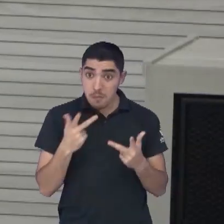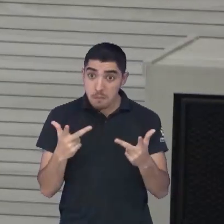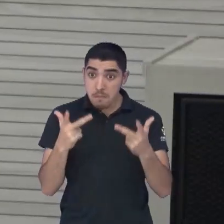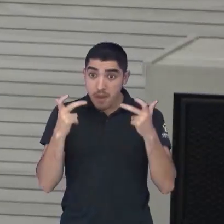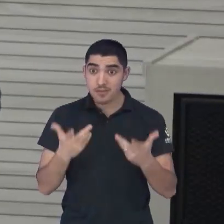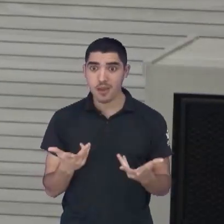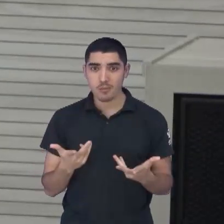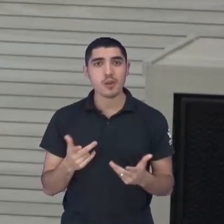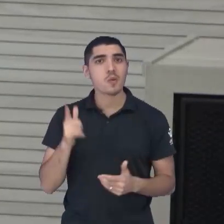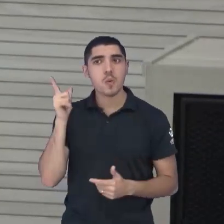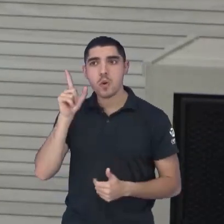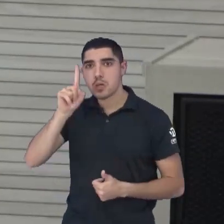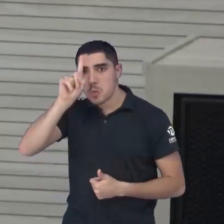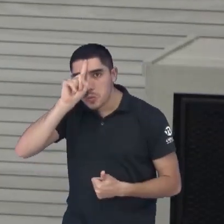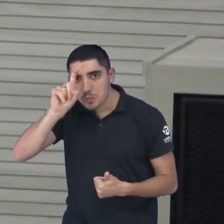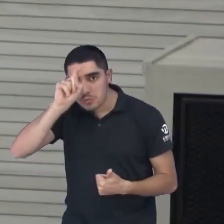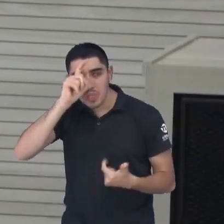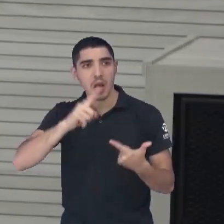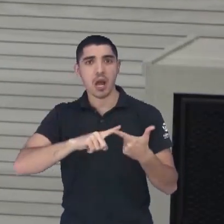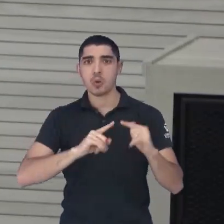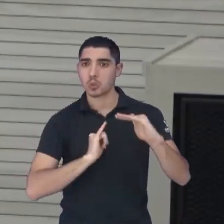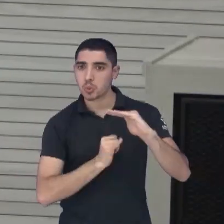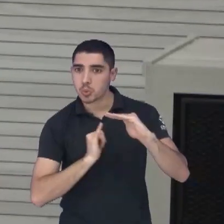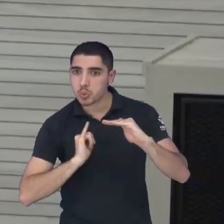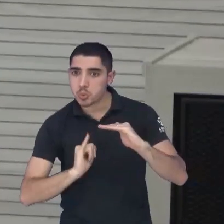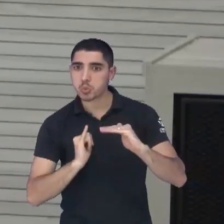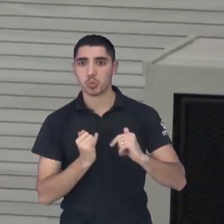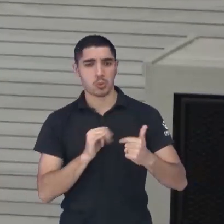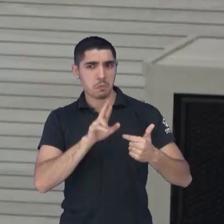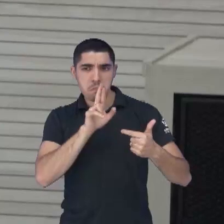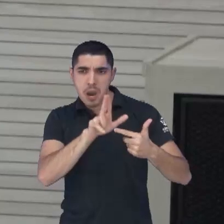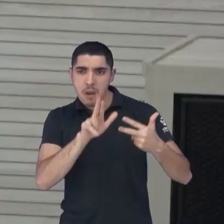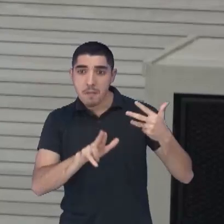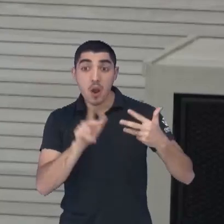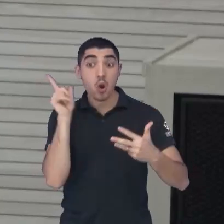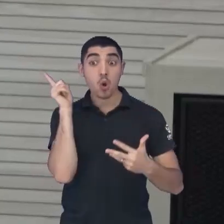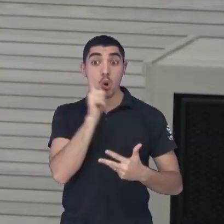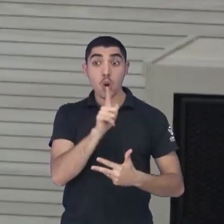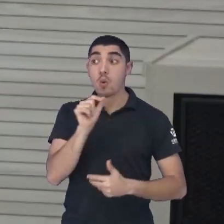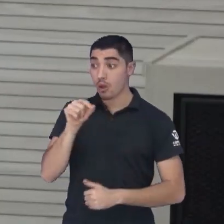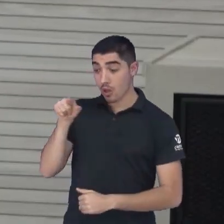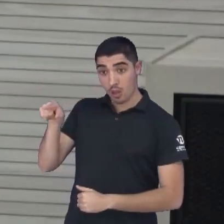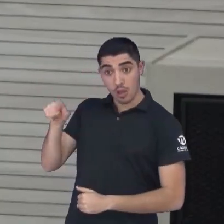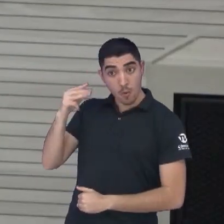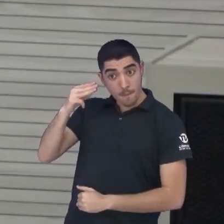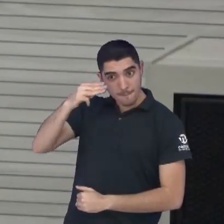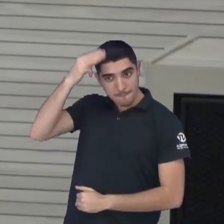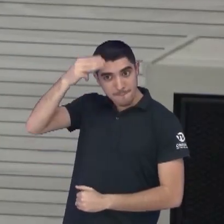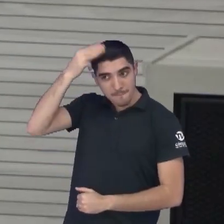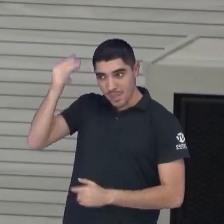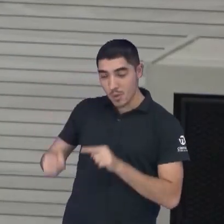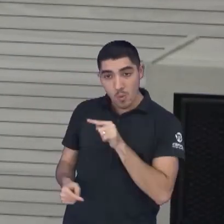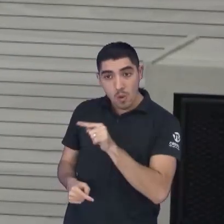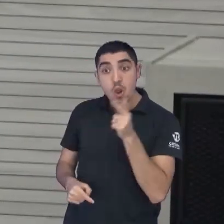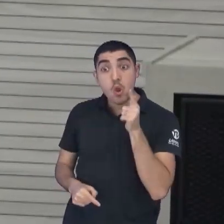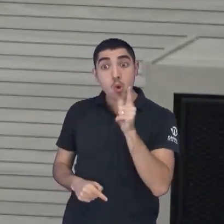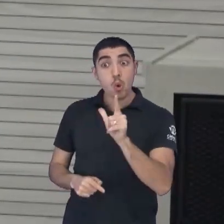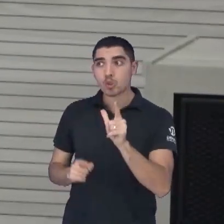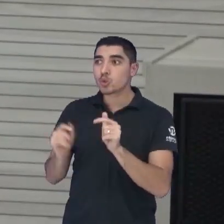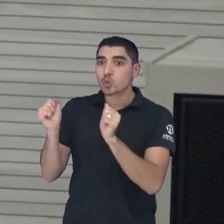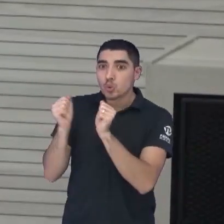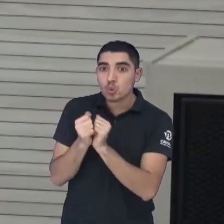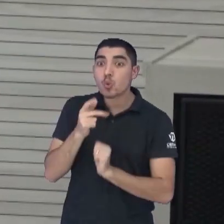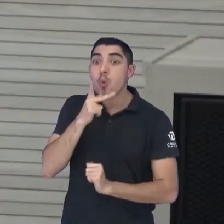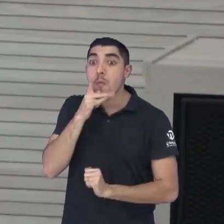entidades, hospitais, institutos tiveram por emendas que o Milton Filho conseguiu através do pai dele,